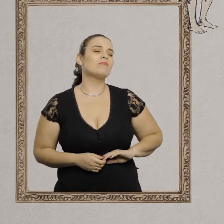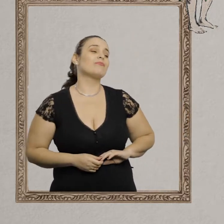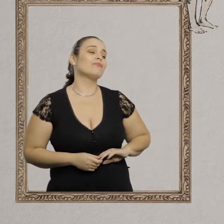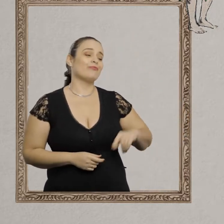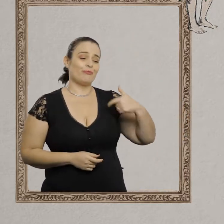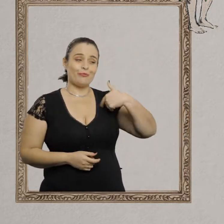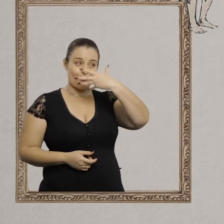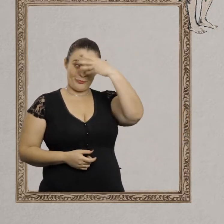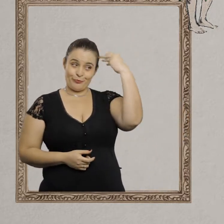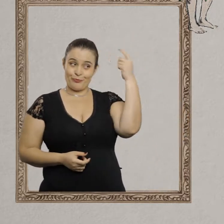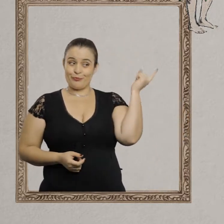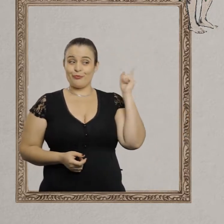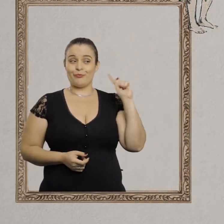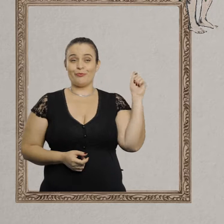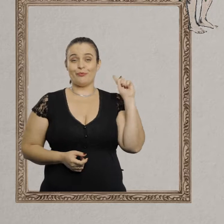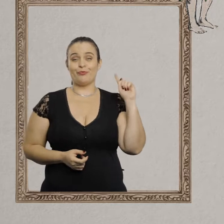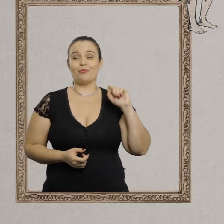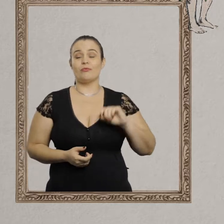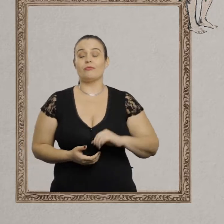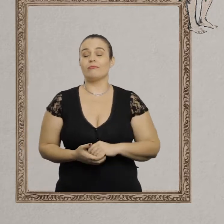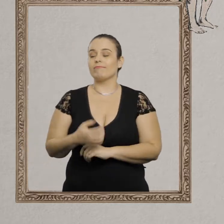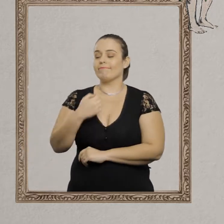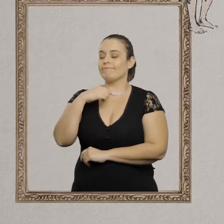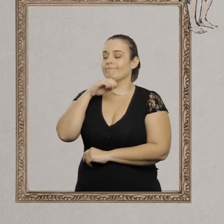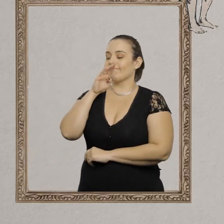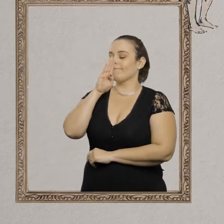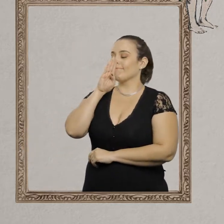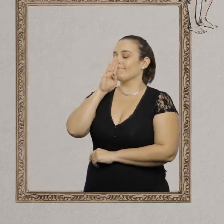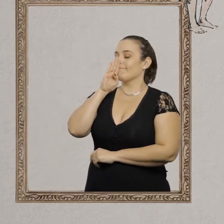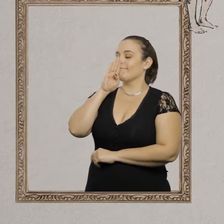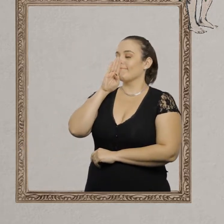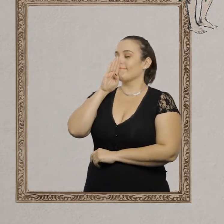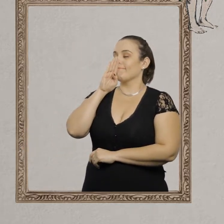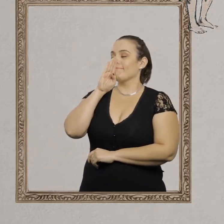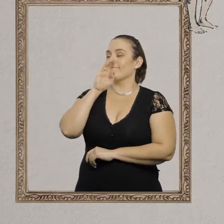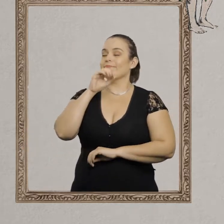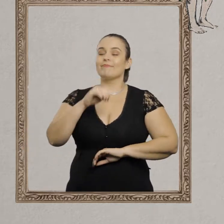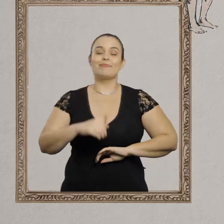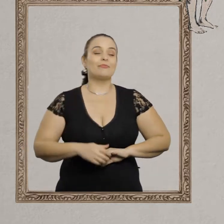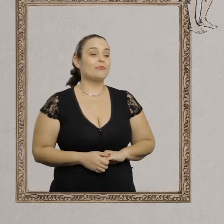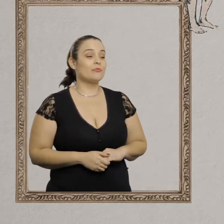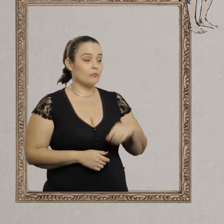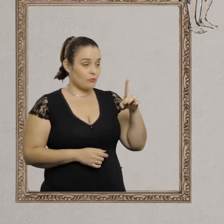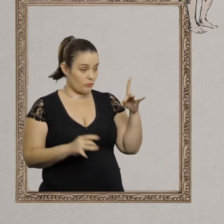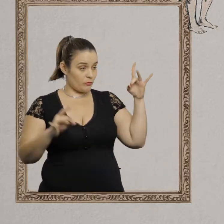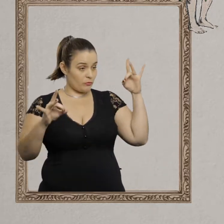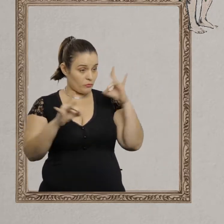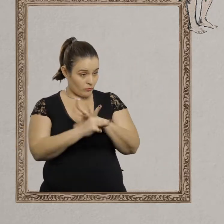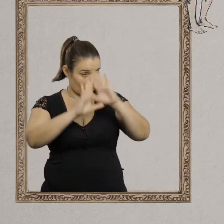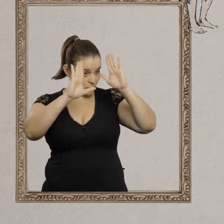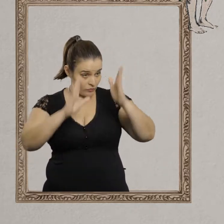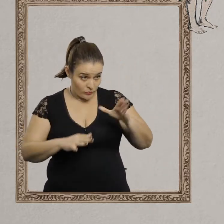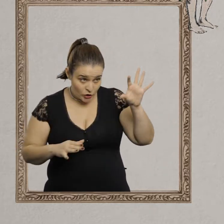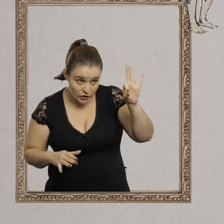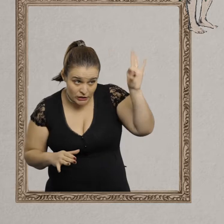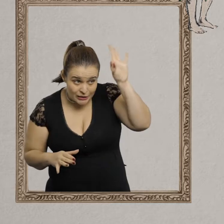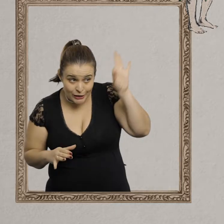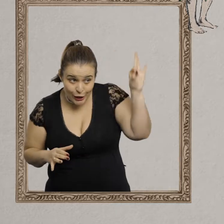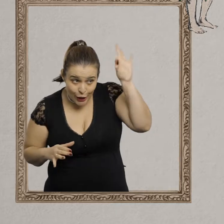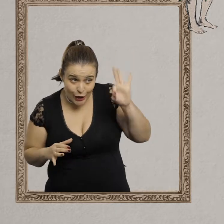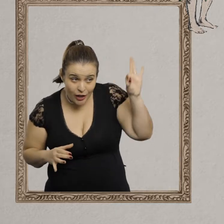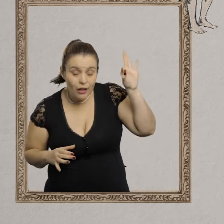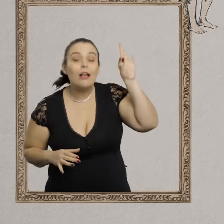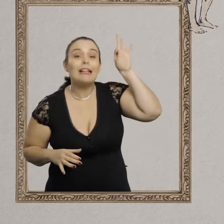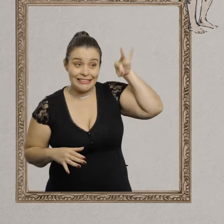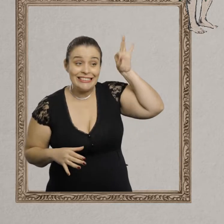remédios. Peter disse que não se esqueceria. Wendy ficou em silêncio. Peter falou: Você está pronta,